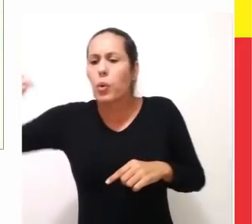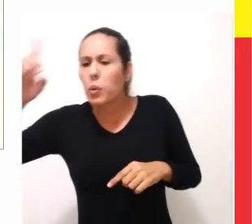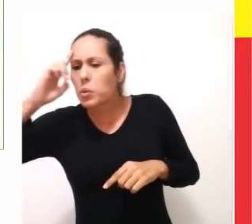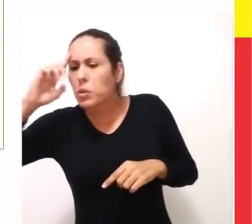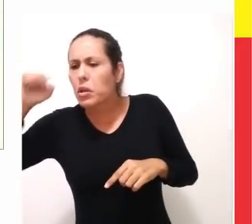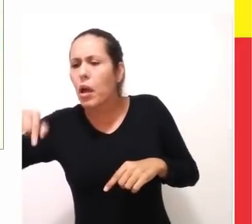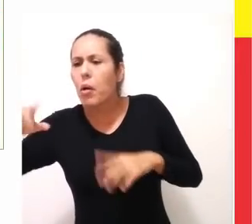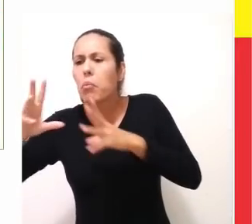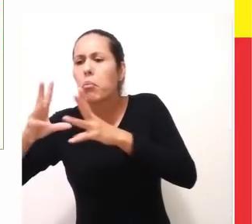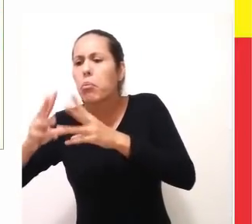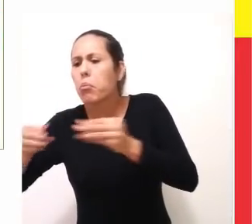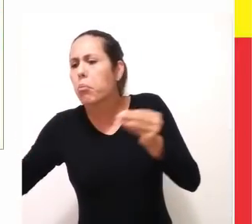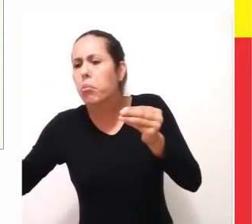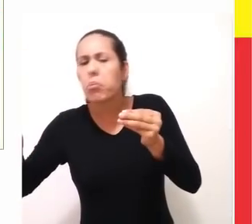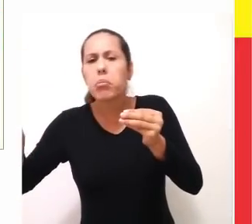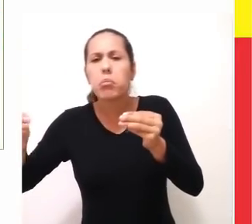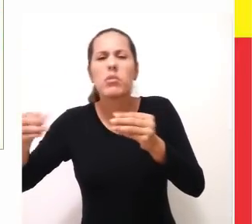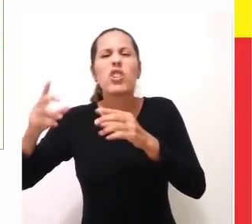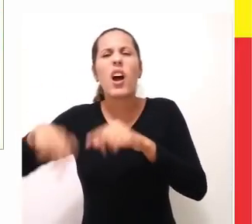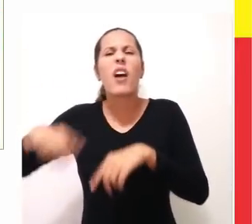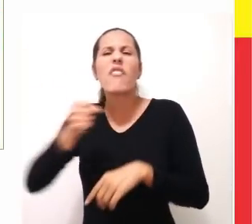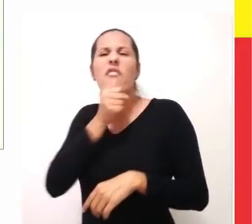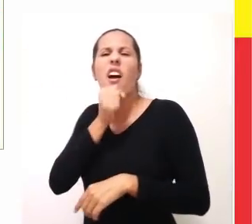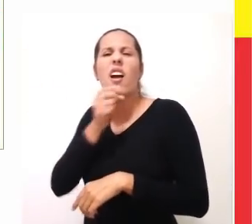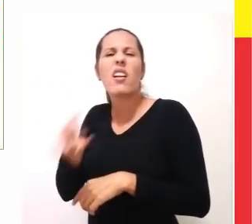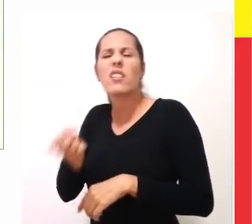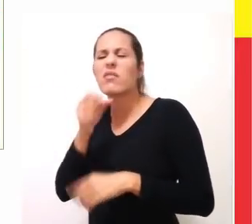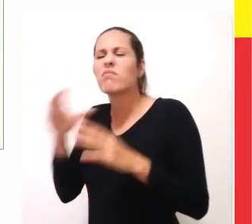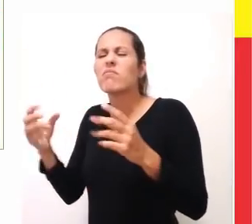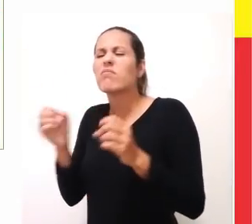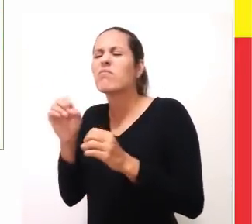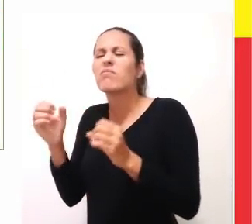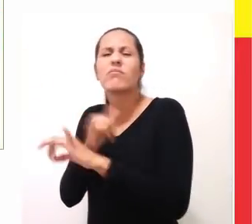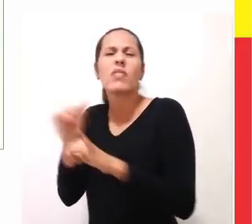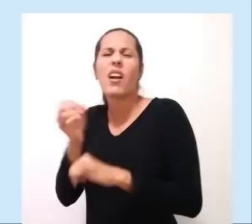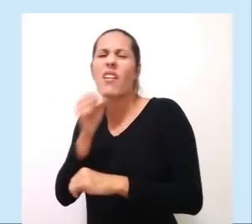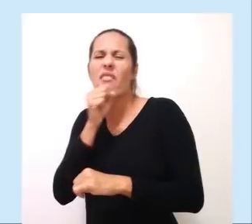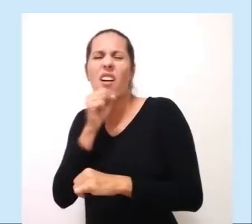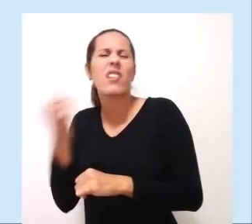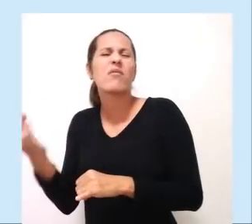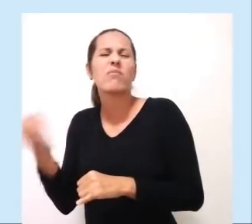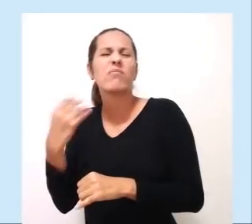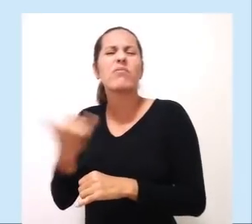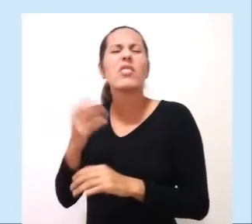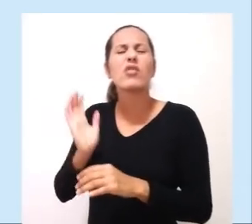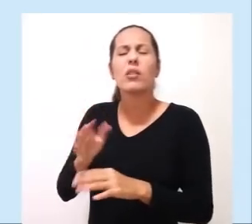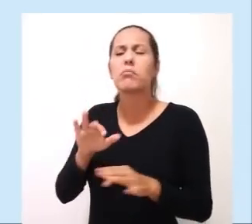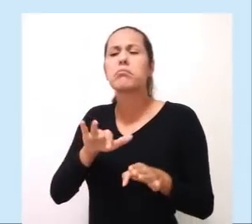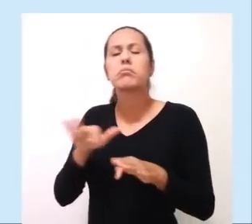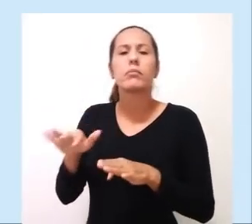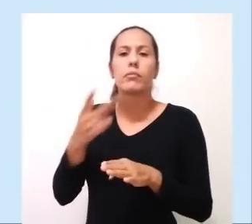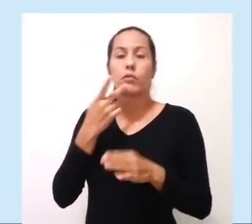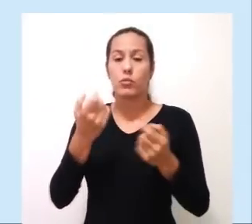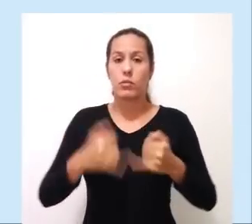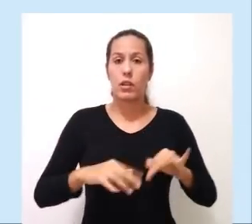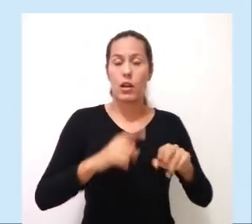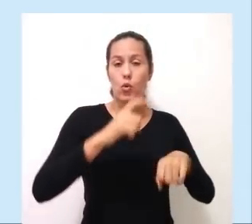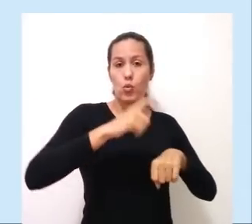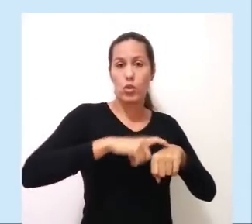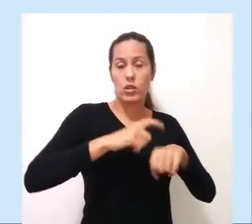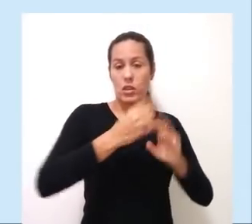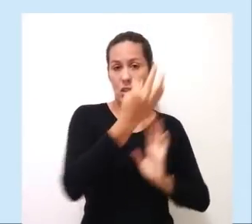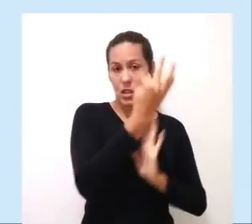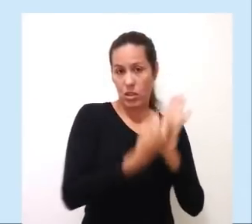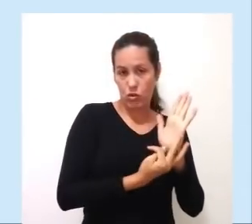dia antes, estará ultrapassado no dia seguinte. Então, essa é a velocidade. Quando eu comecei, eu disse assim: o texto